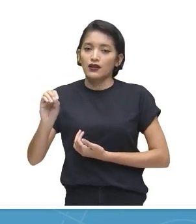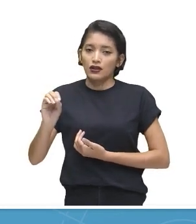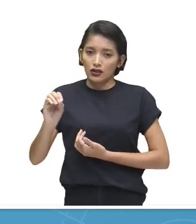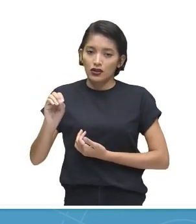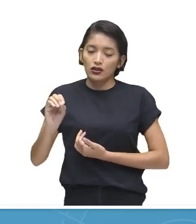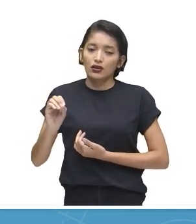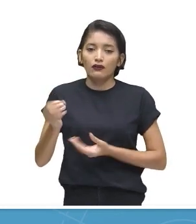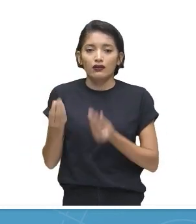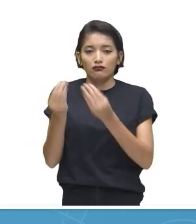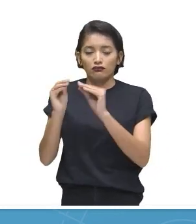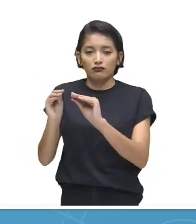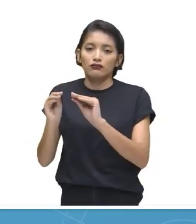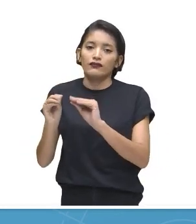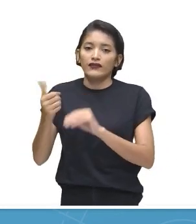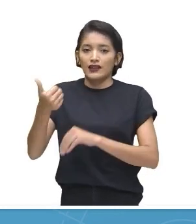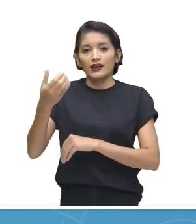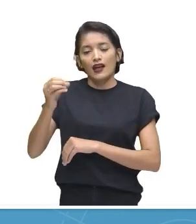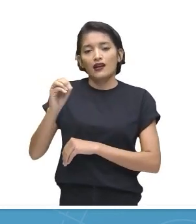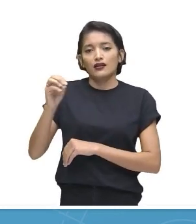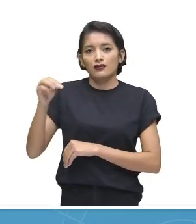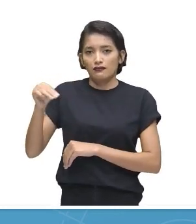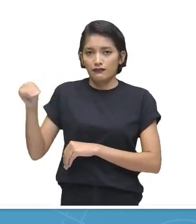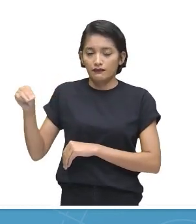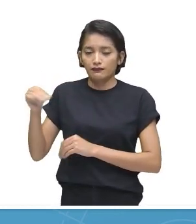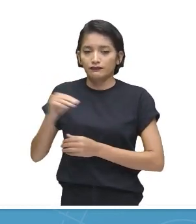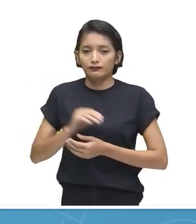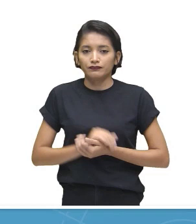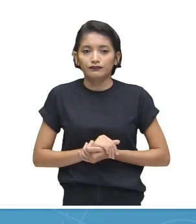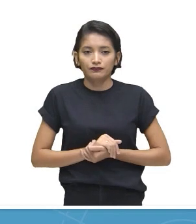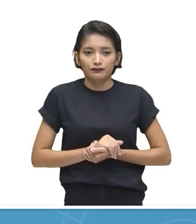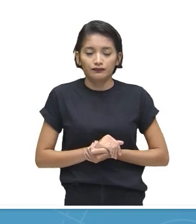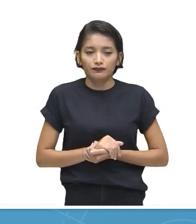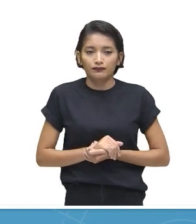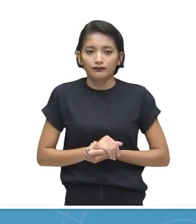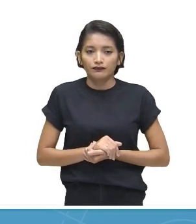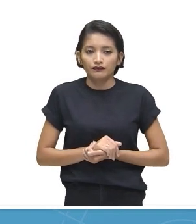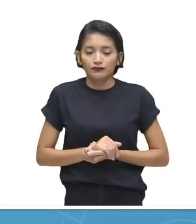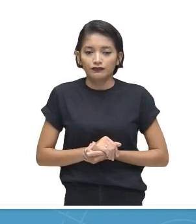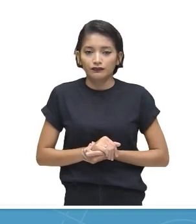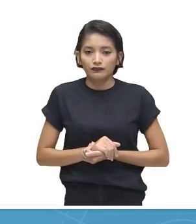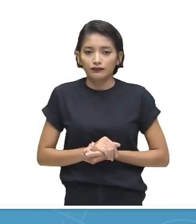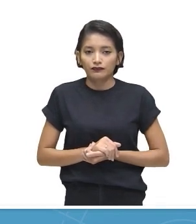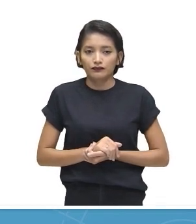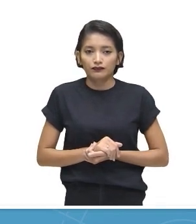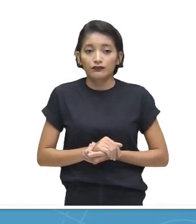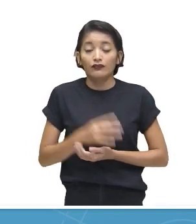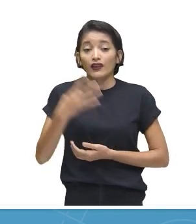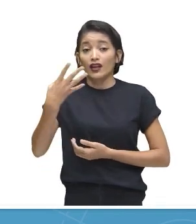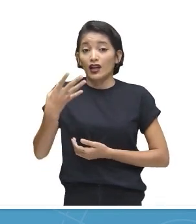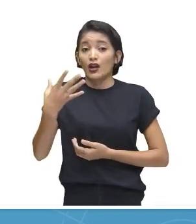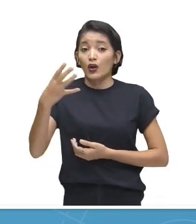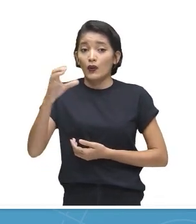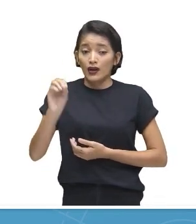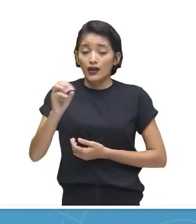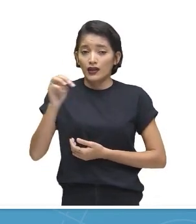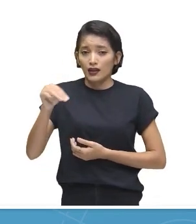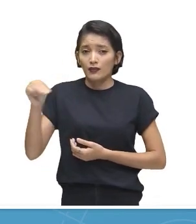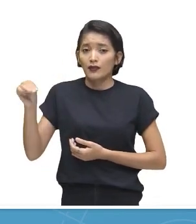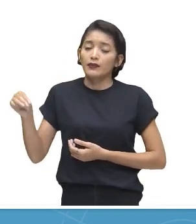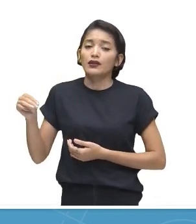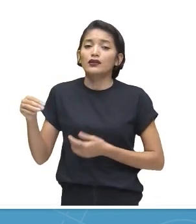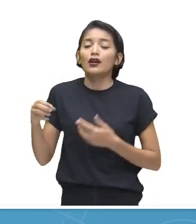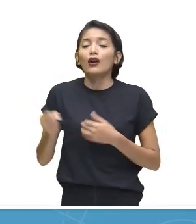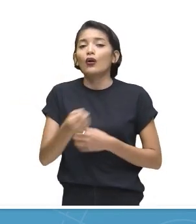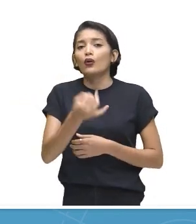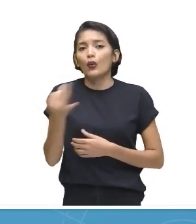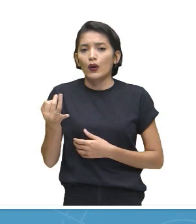mais 10, né? Então, você tem aí 2 centímetros. 40 milímetros. Não precisa contar